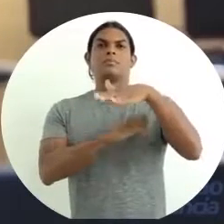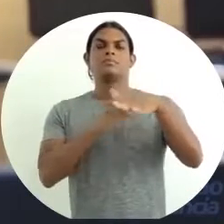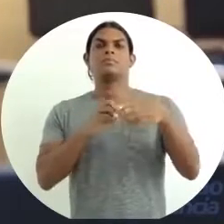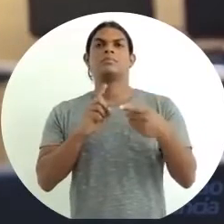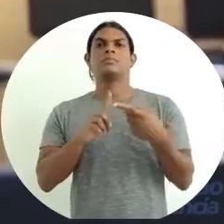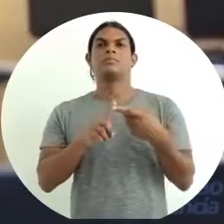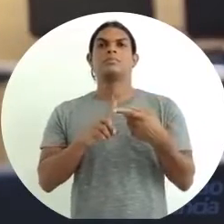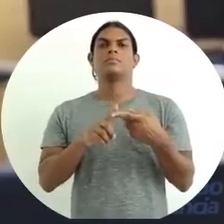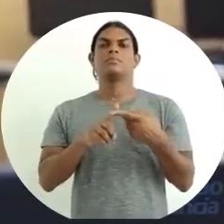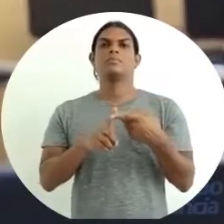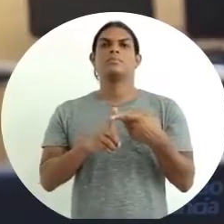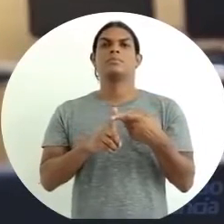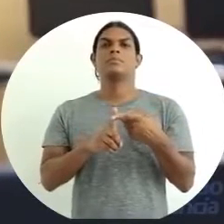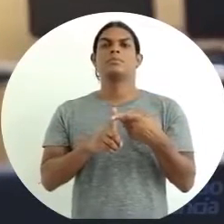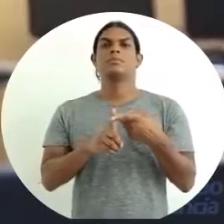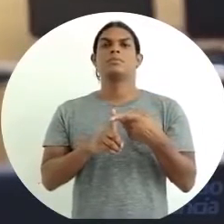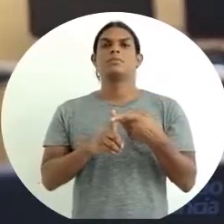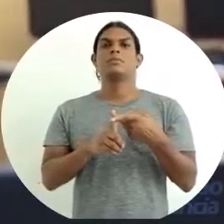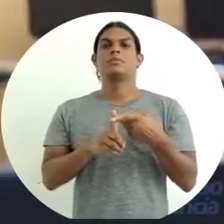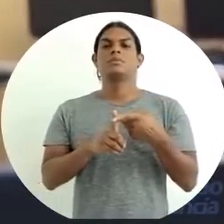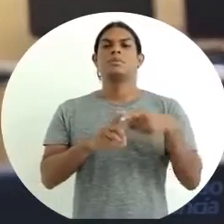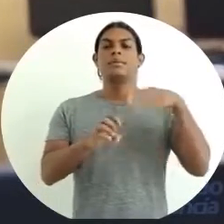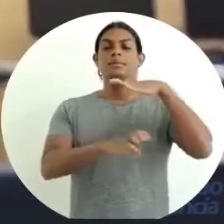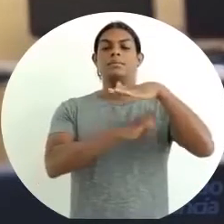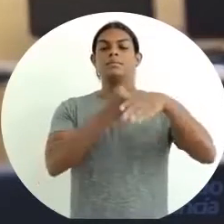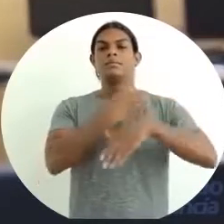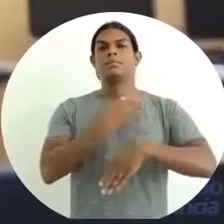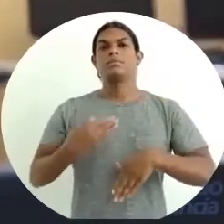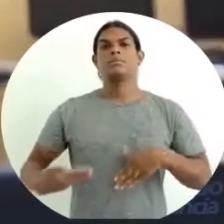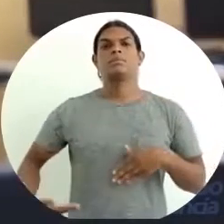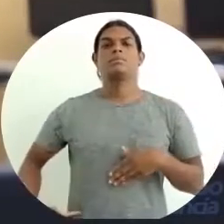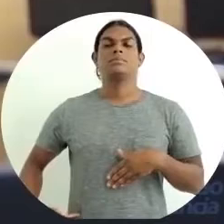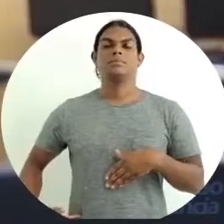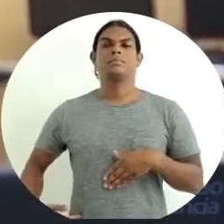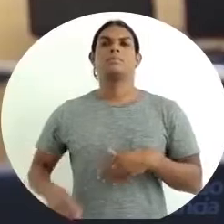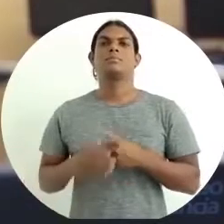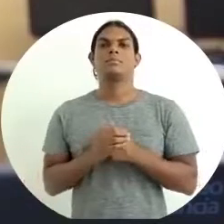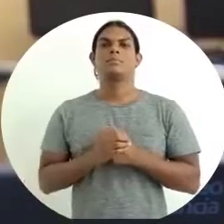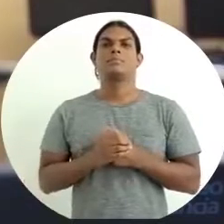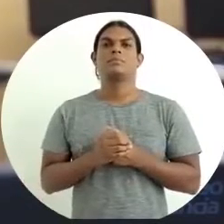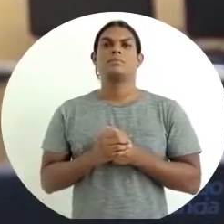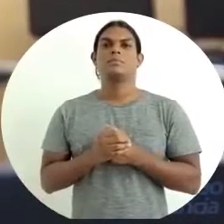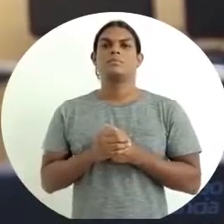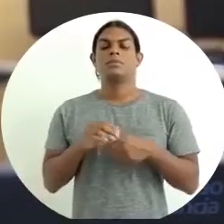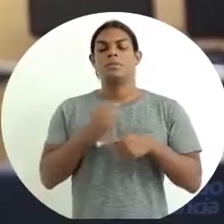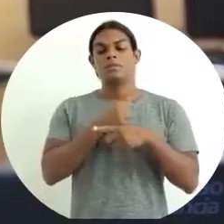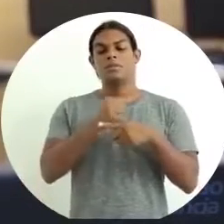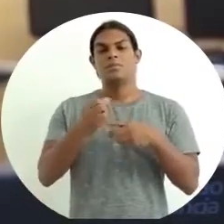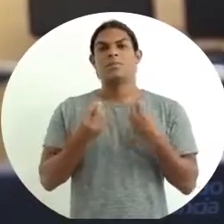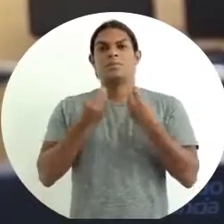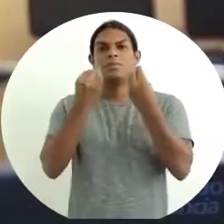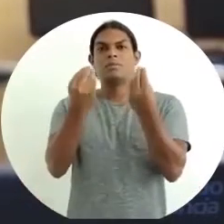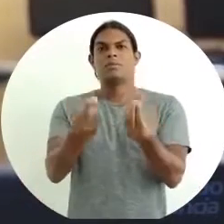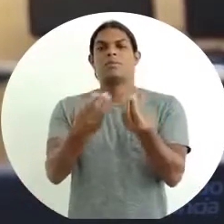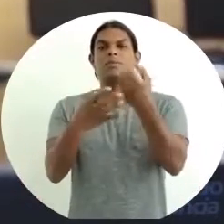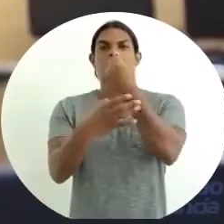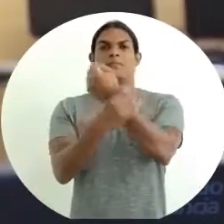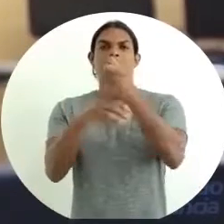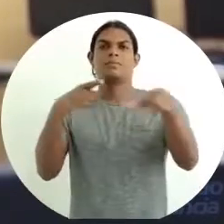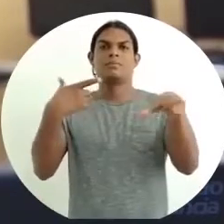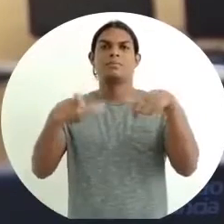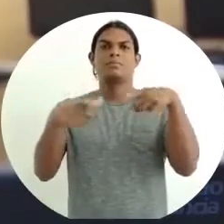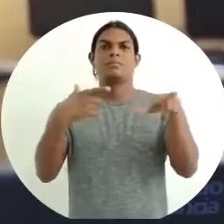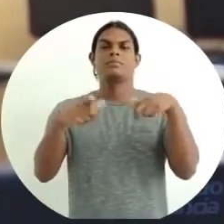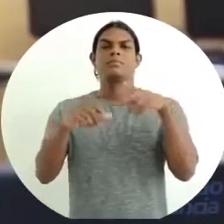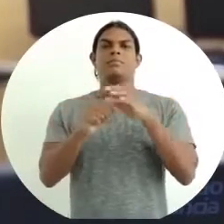inclusive dos órgãos governamentais, para manter e promover a segurança contra acidentes ao trabalhador. No